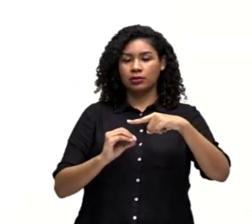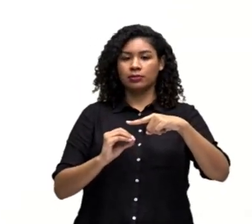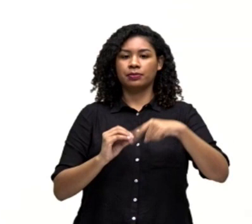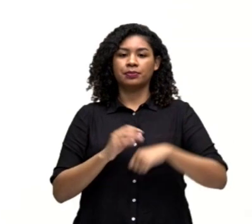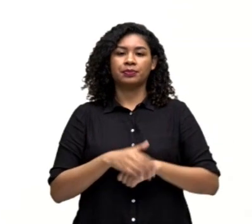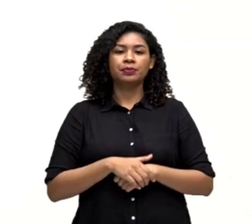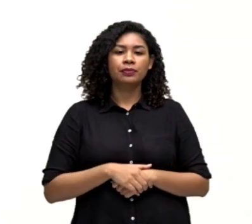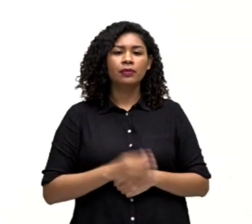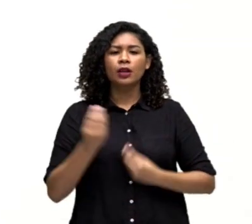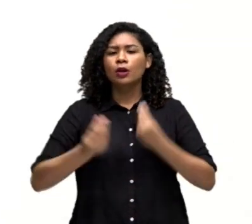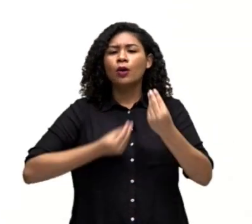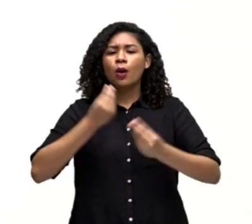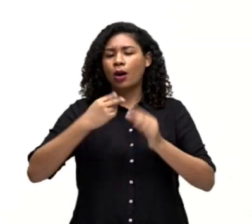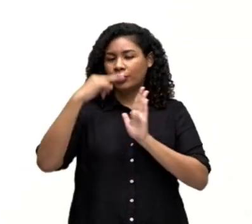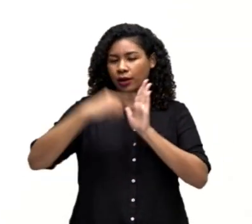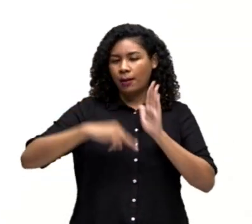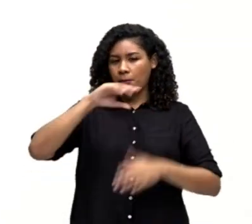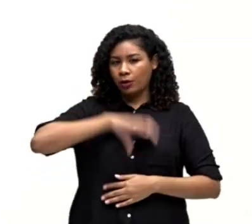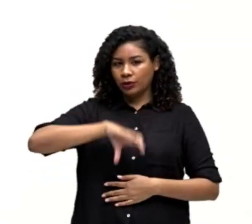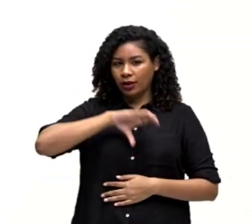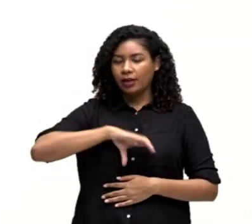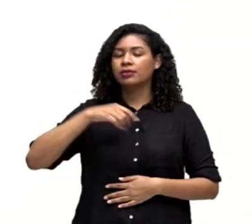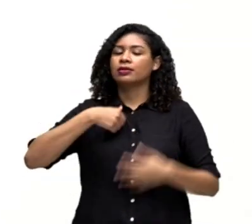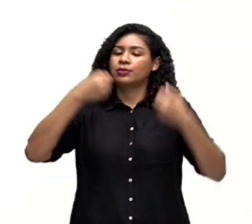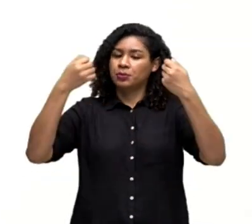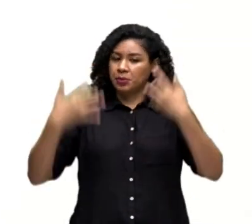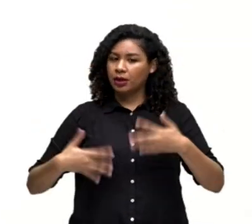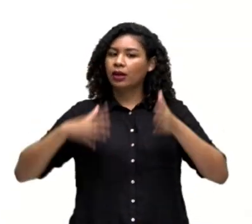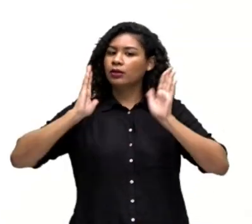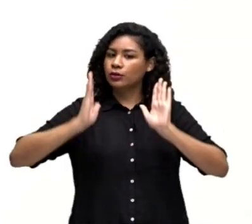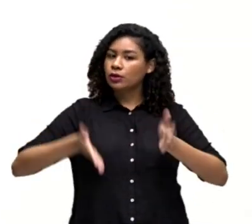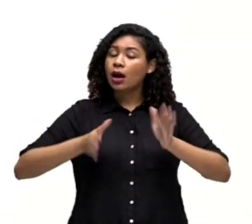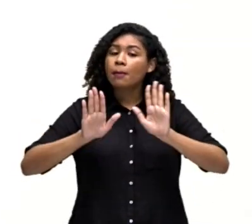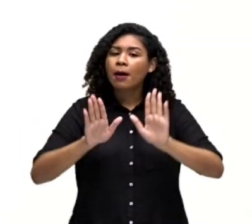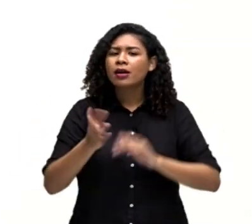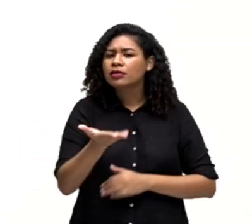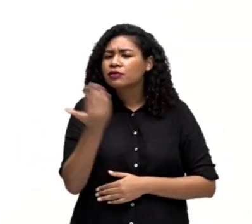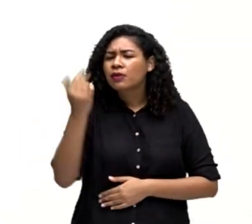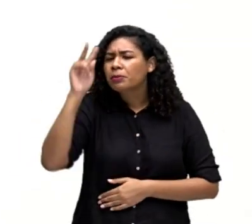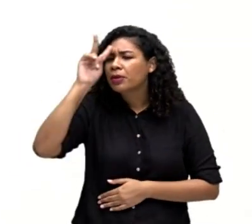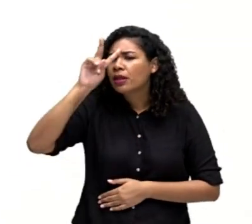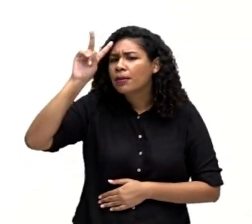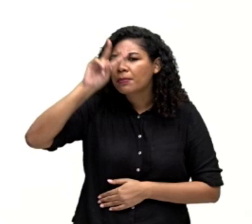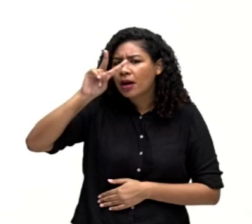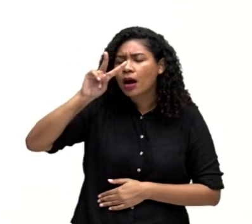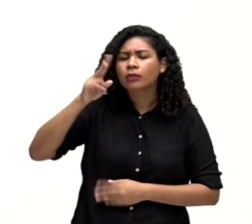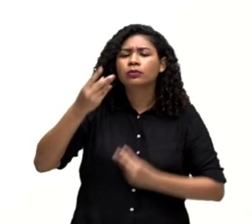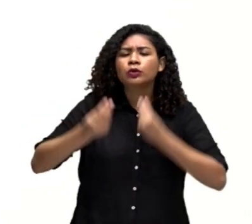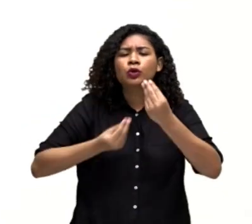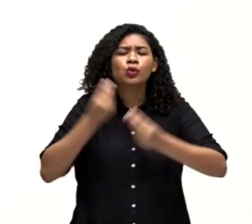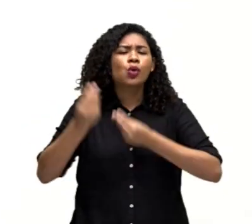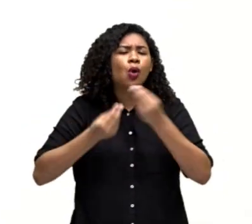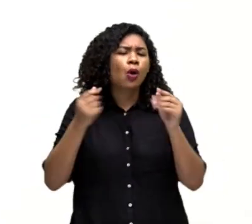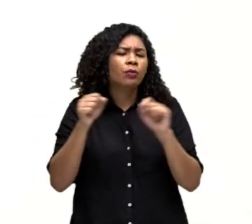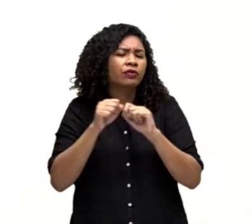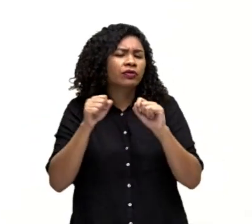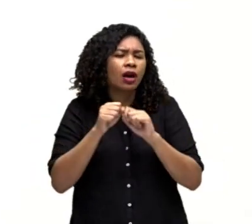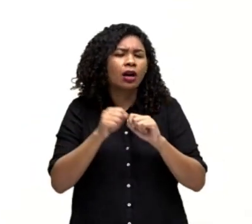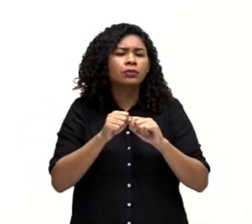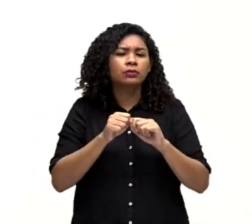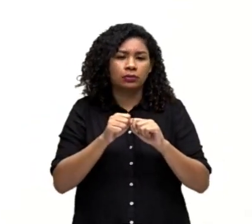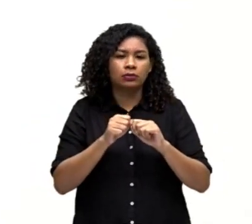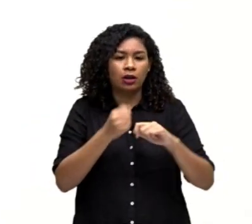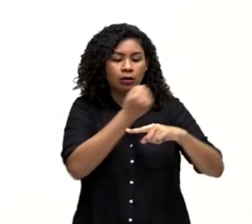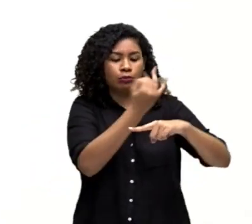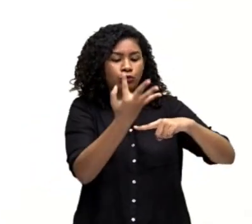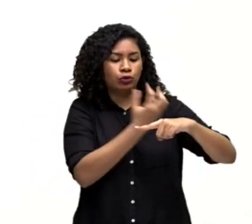gente faz para lê-la. Agora, vamos aqui relembrar ou verificar como que a gente faz para transformar